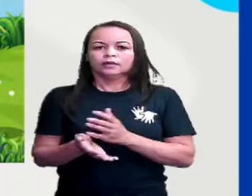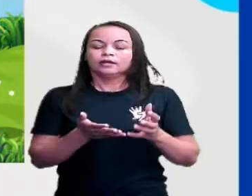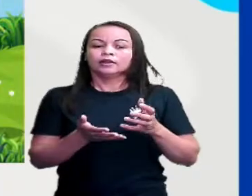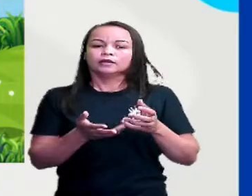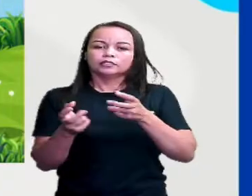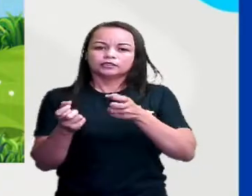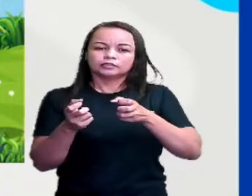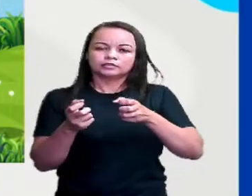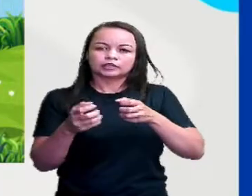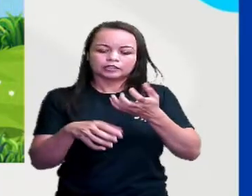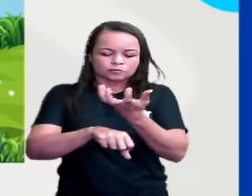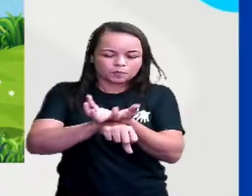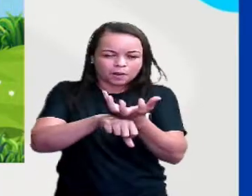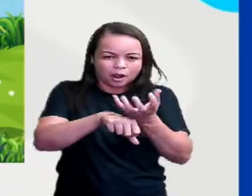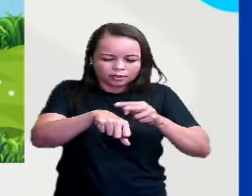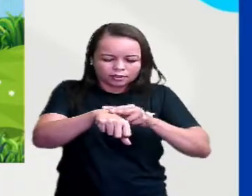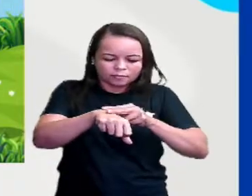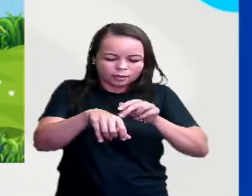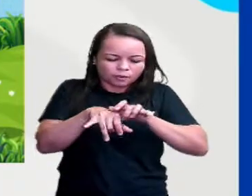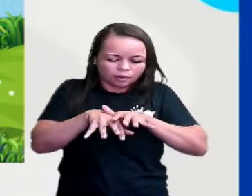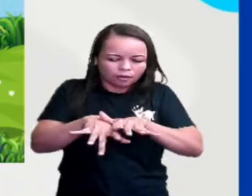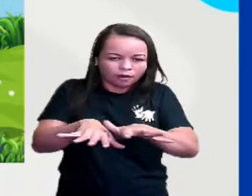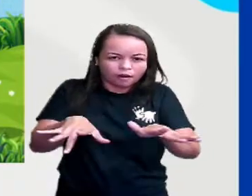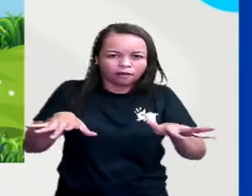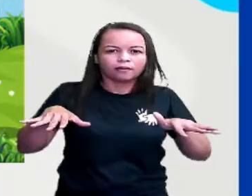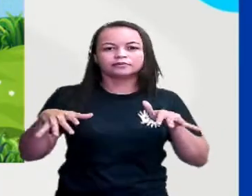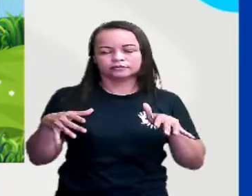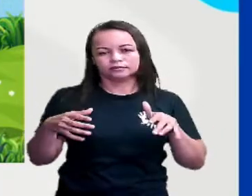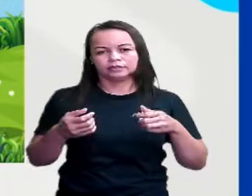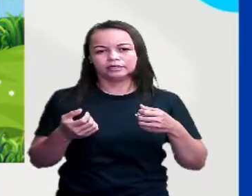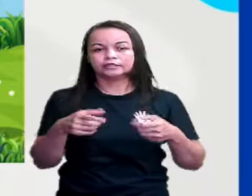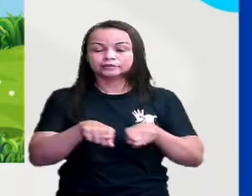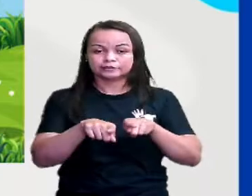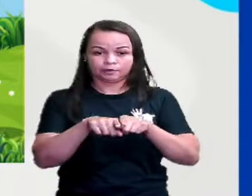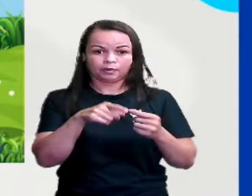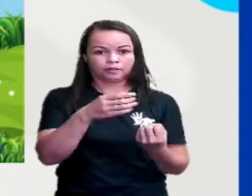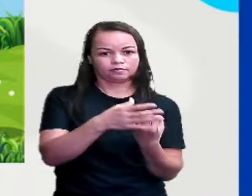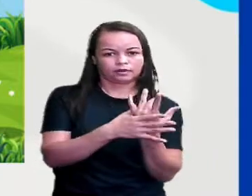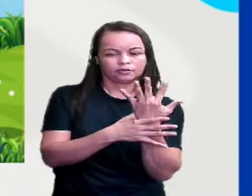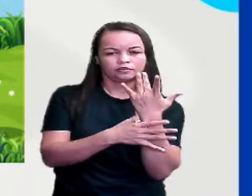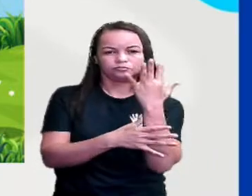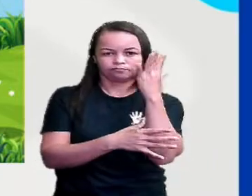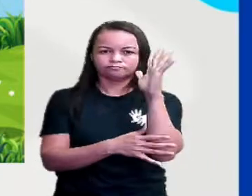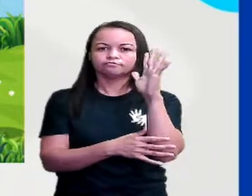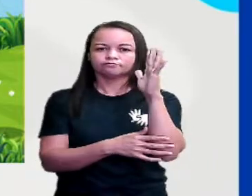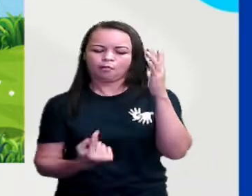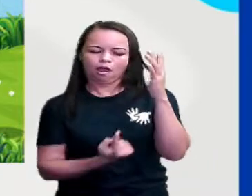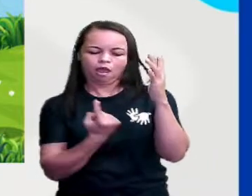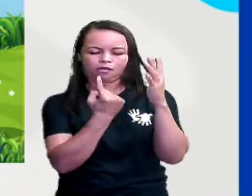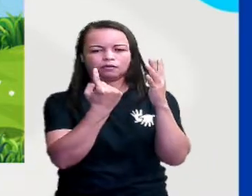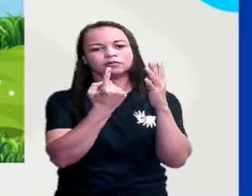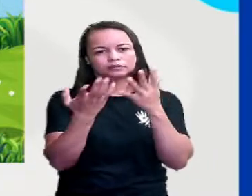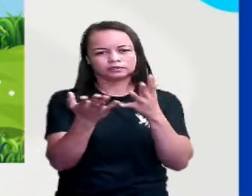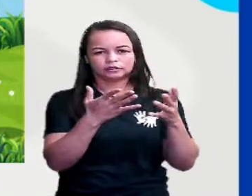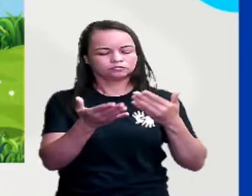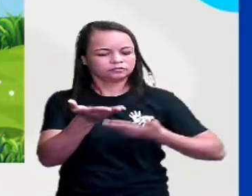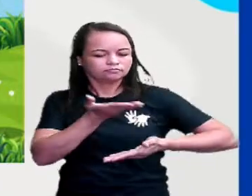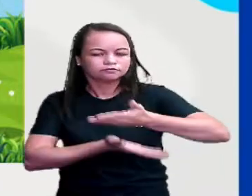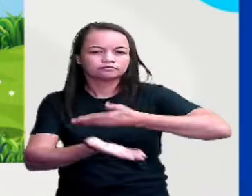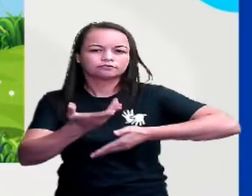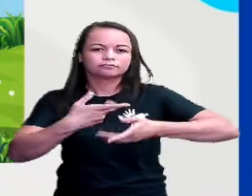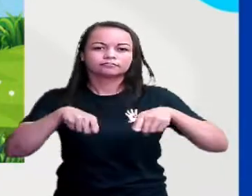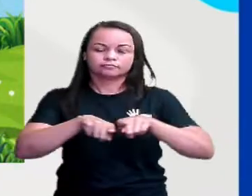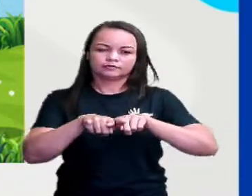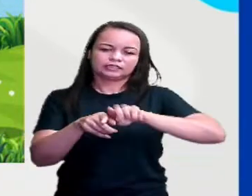plantas rasteirinhas, né? Mais pequenininhas e plantas maiores, tá certo? E isso também vai estar diretamente relacionado a